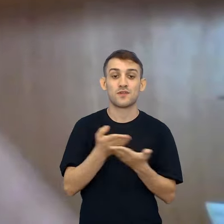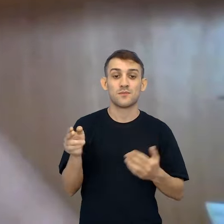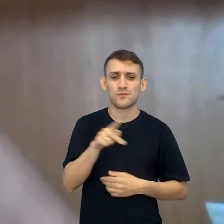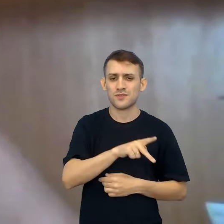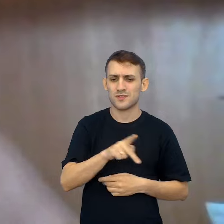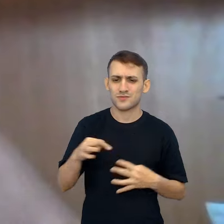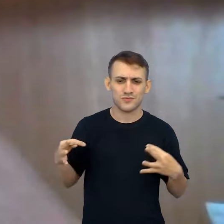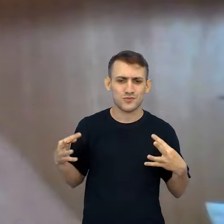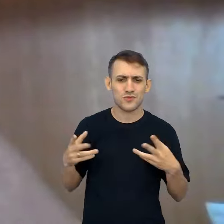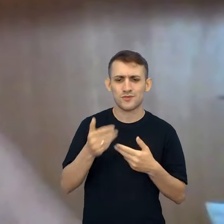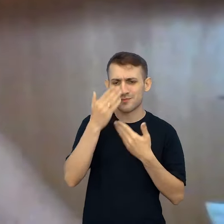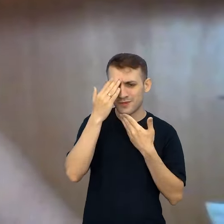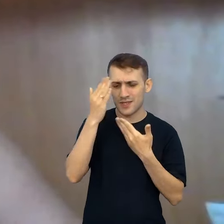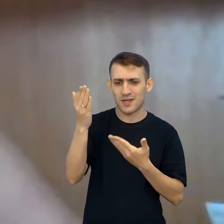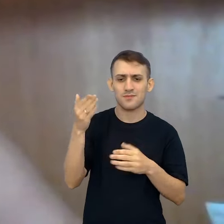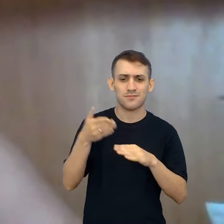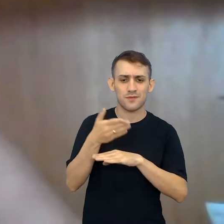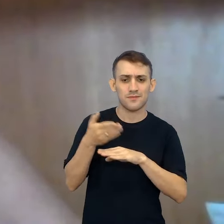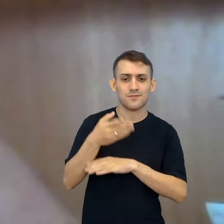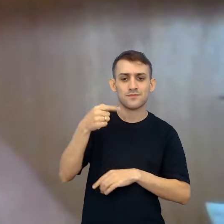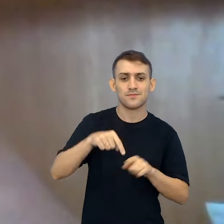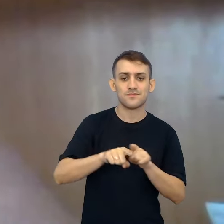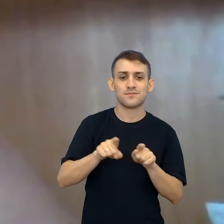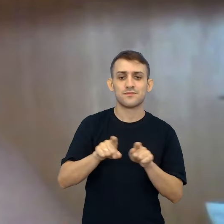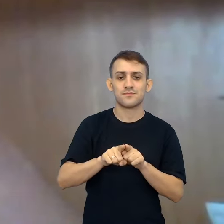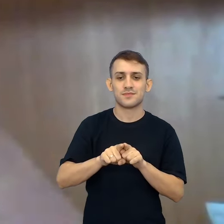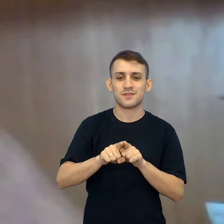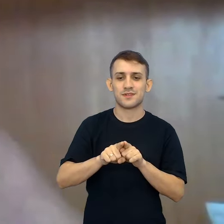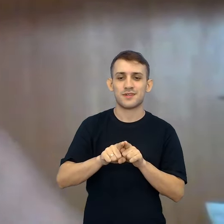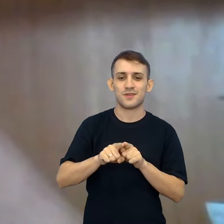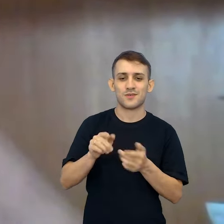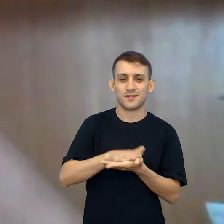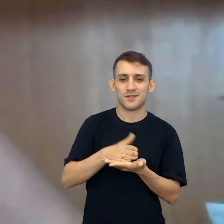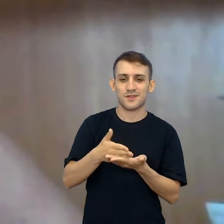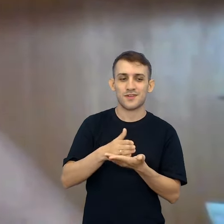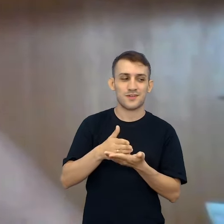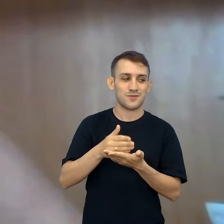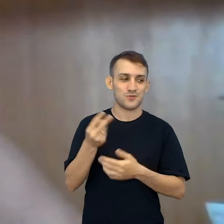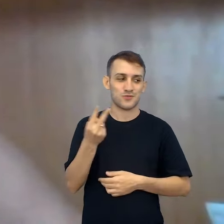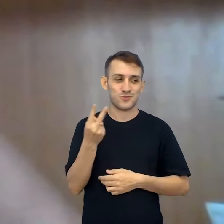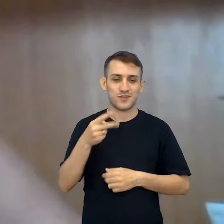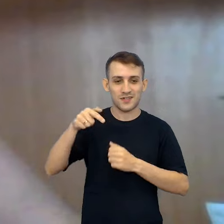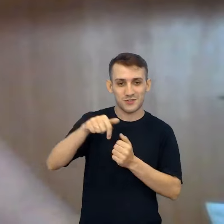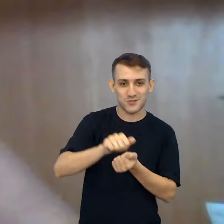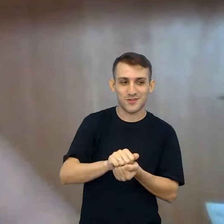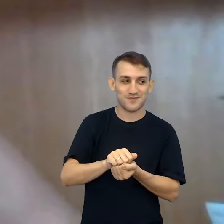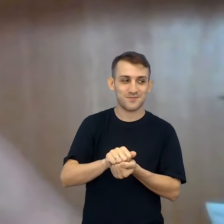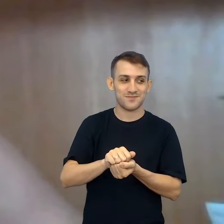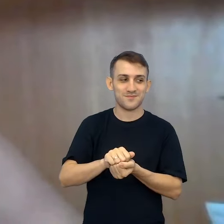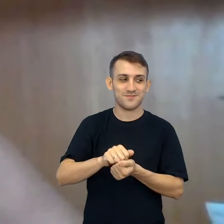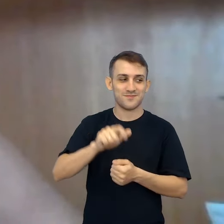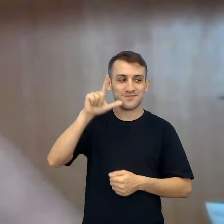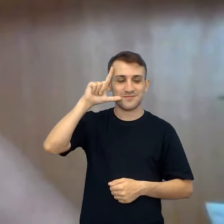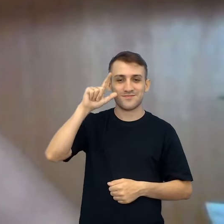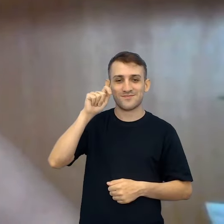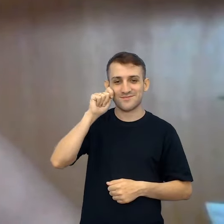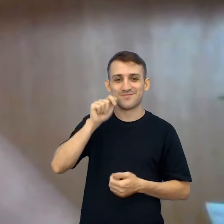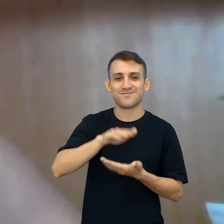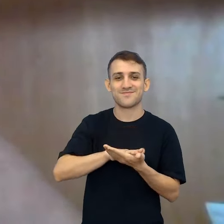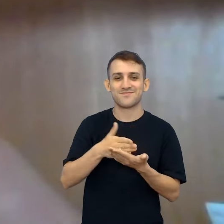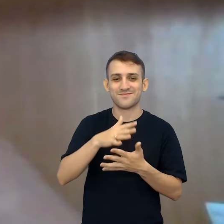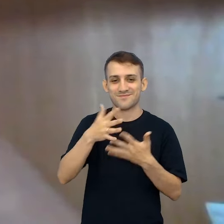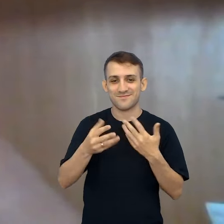Márcia, Rosana, muito obrigada pela participação, André e o Laércio aí que nos acompanham. É um prazer estarmos aqui com vocês para